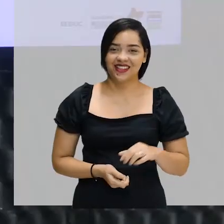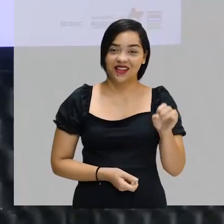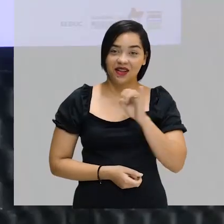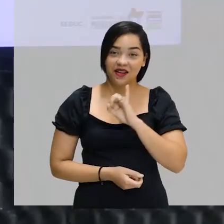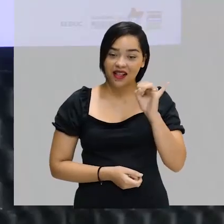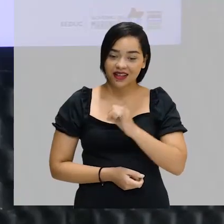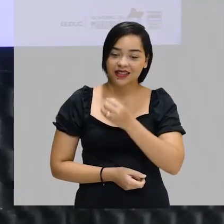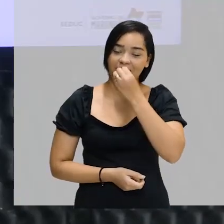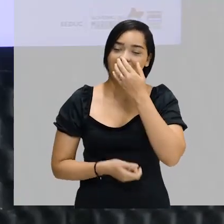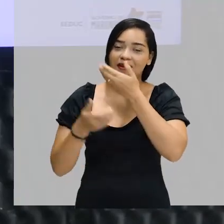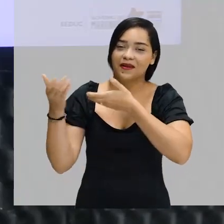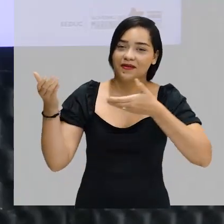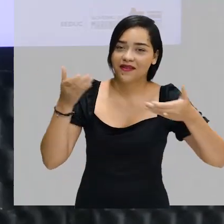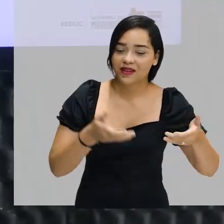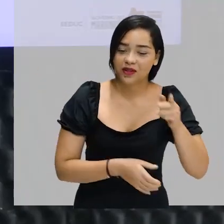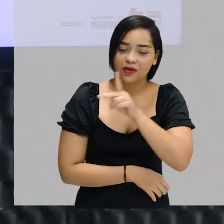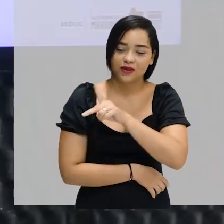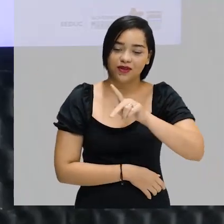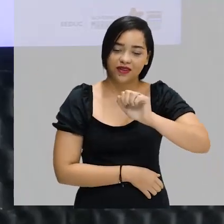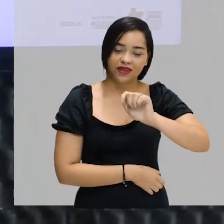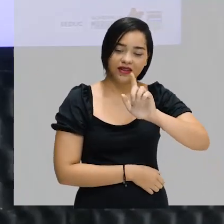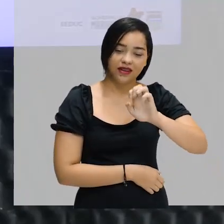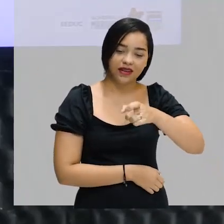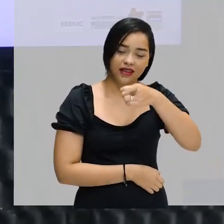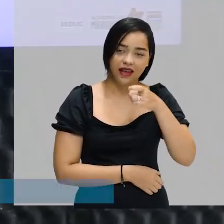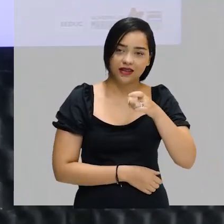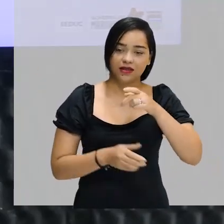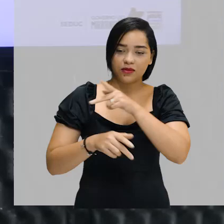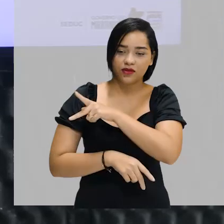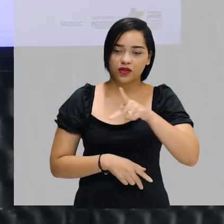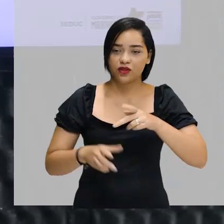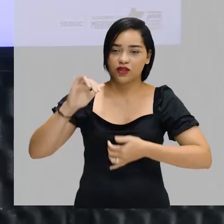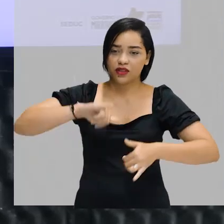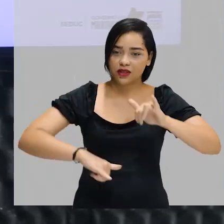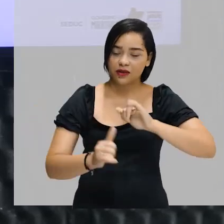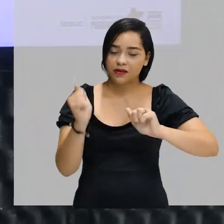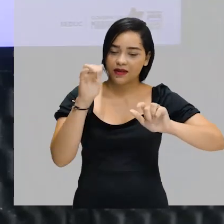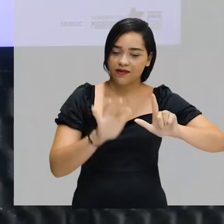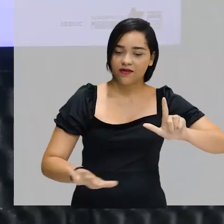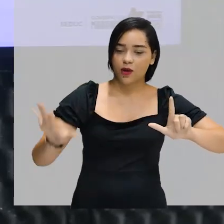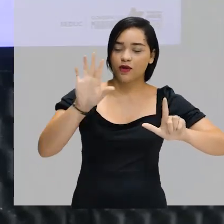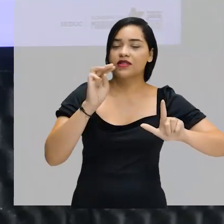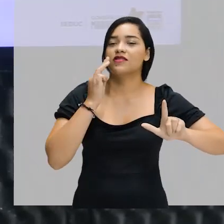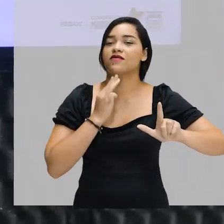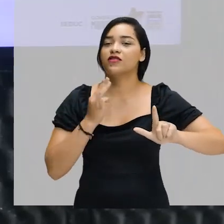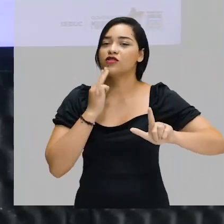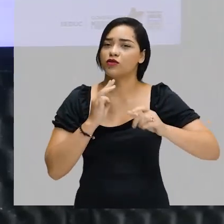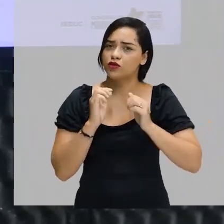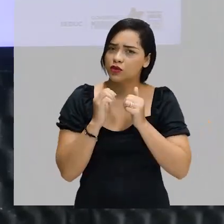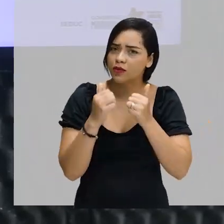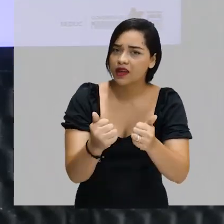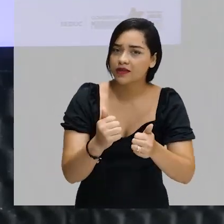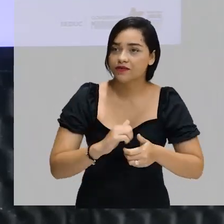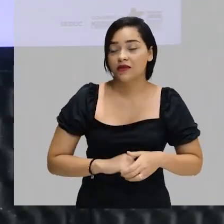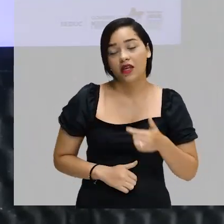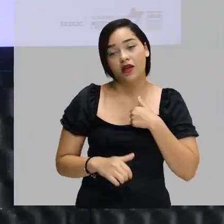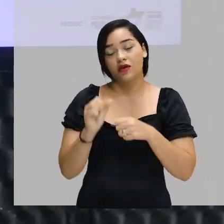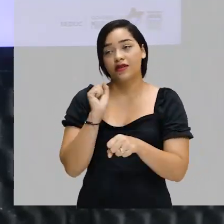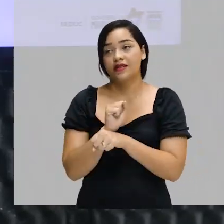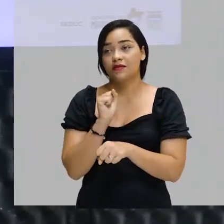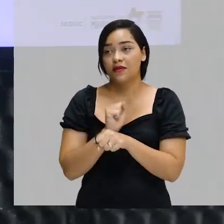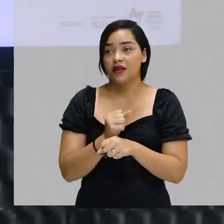Olá, turma, sejam todos bem-vindos. Professor Alex Ferreira, professor de Química da plataforma Gonçalves Dias. Tudo bem com vocês, turma? Bom, espero que